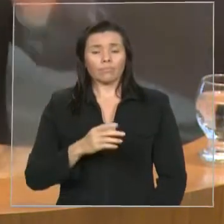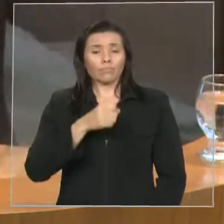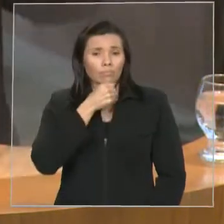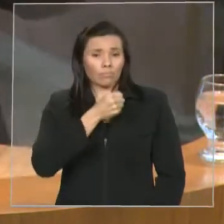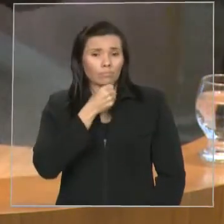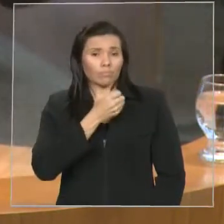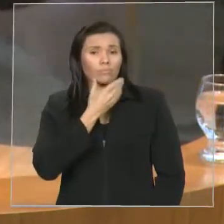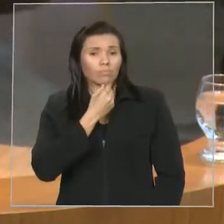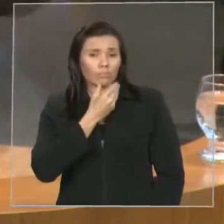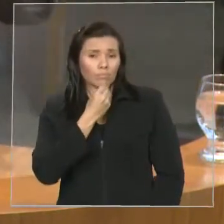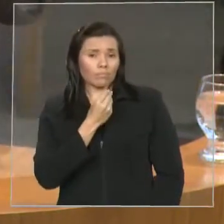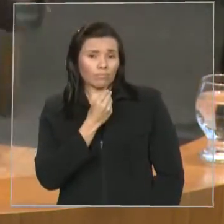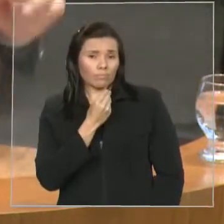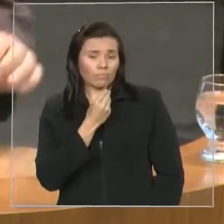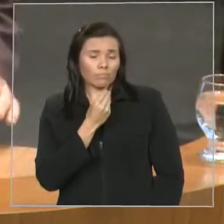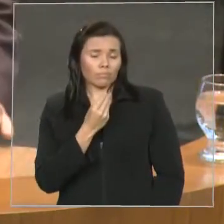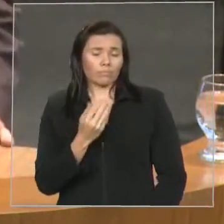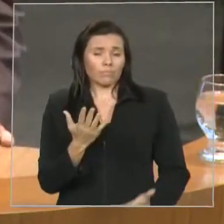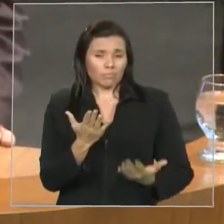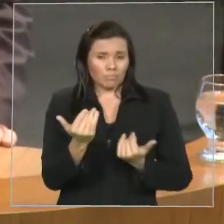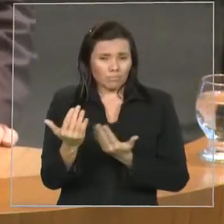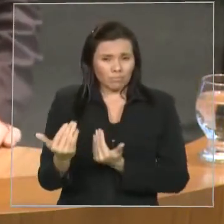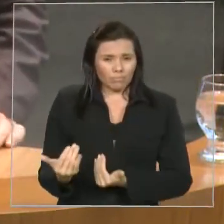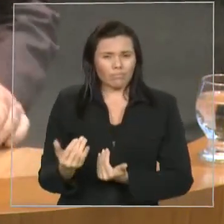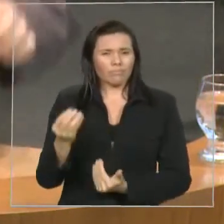um jovem experiente,